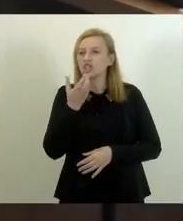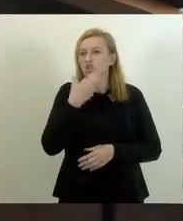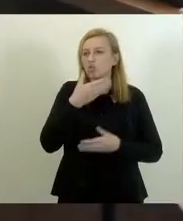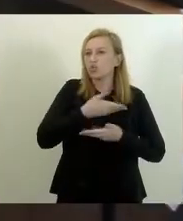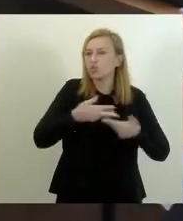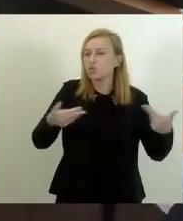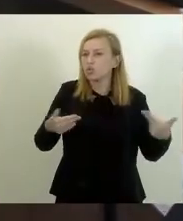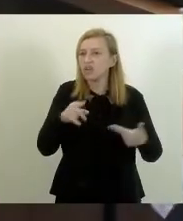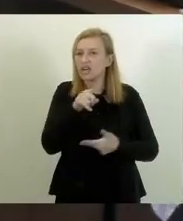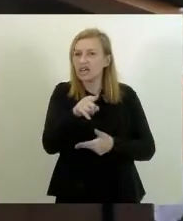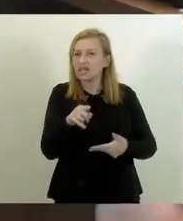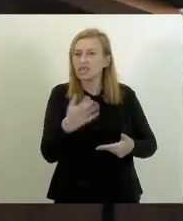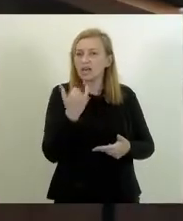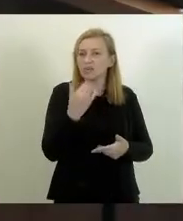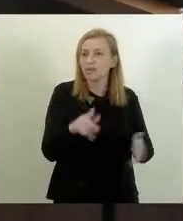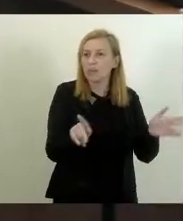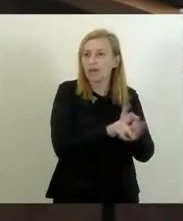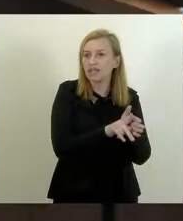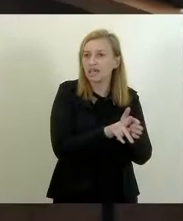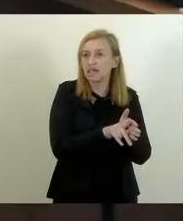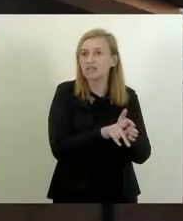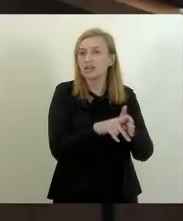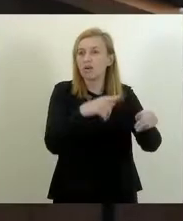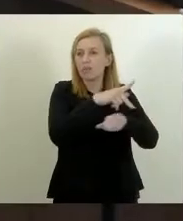essa alimentação é desse país,